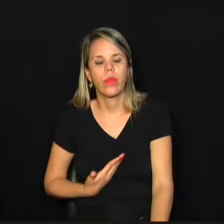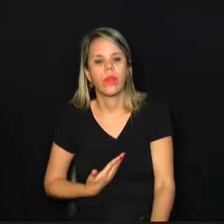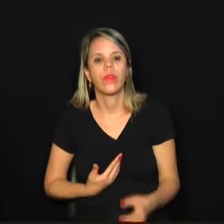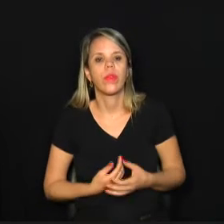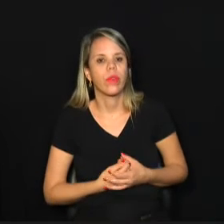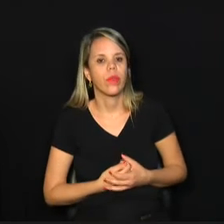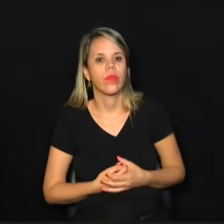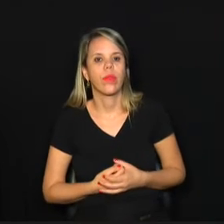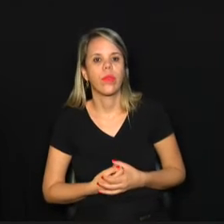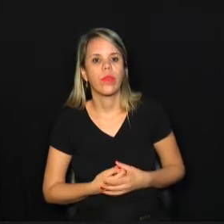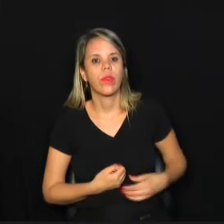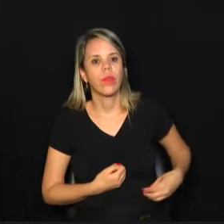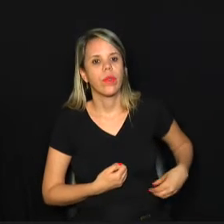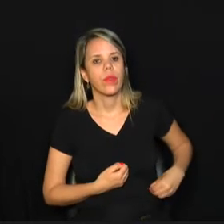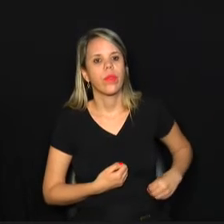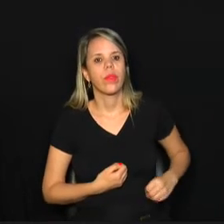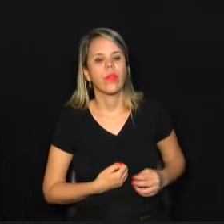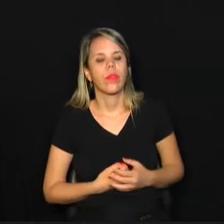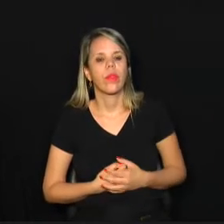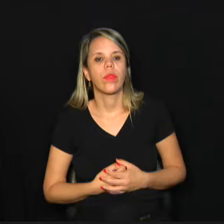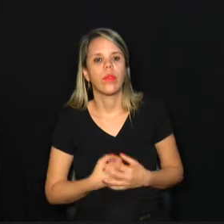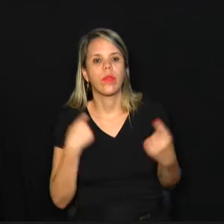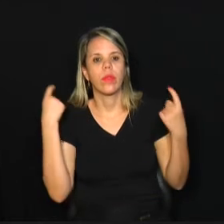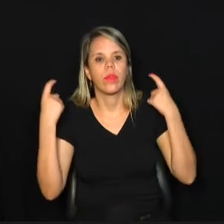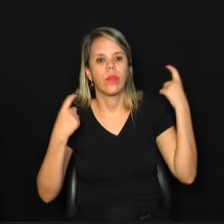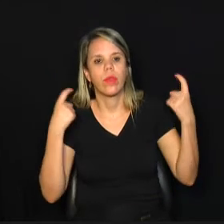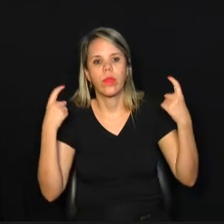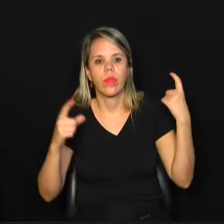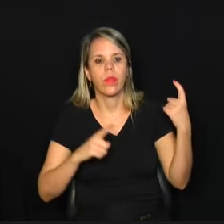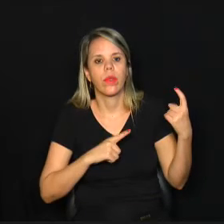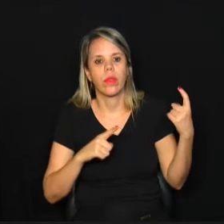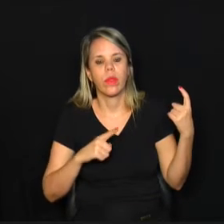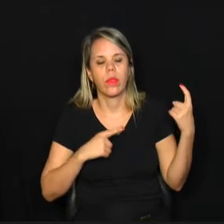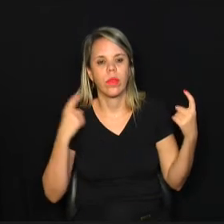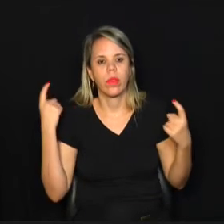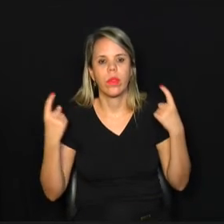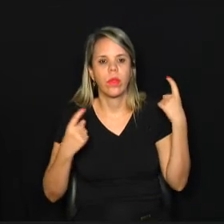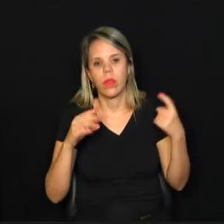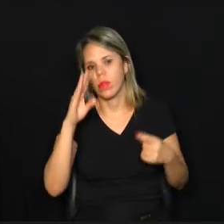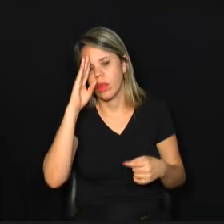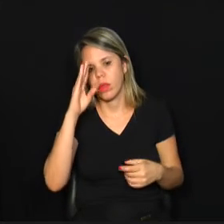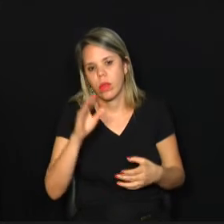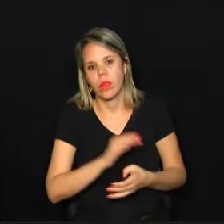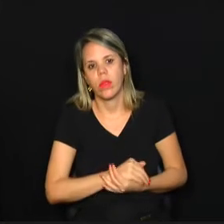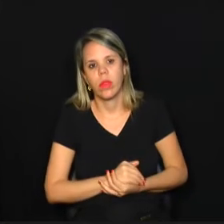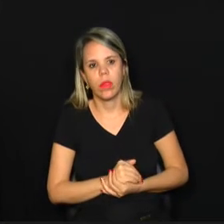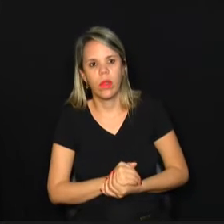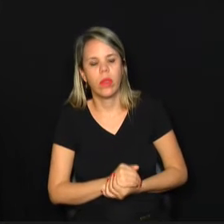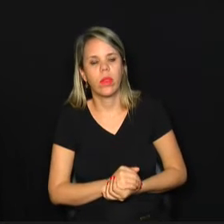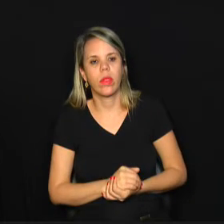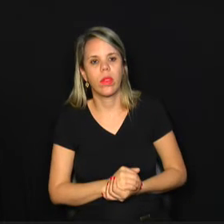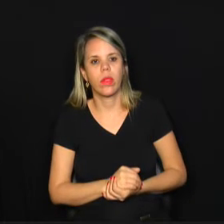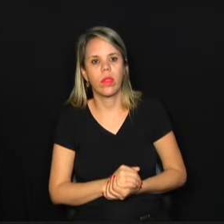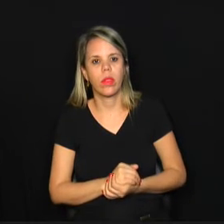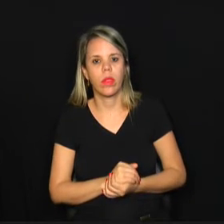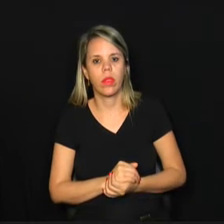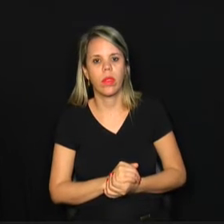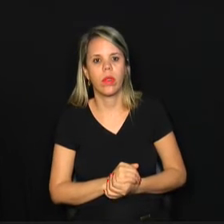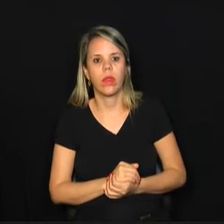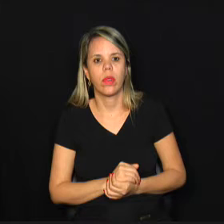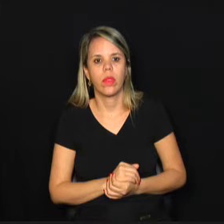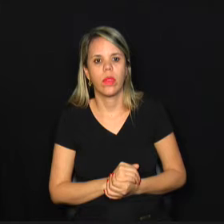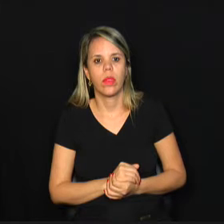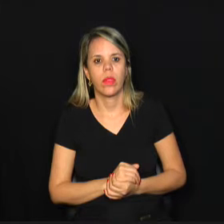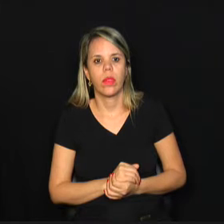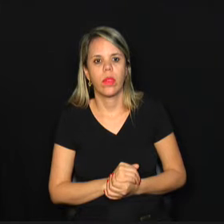que ele se preocupa, né? Ele tem essa preocupação, ele prioriza aí a construção de um